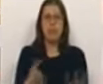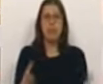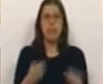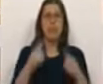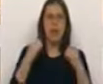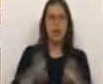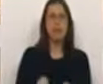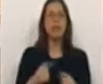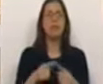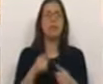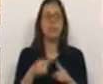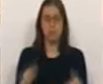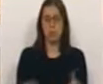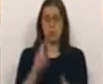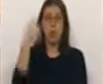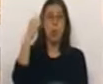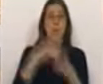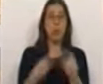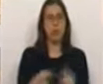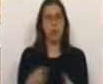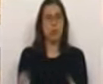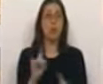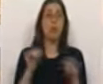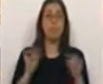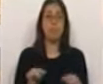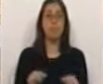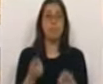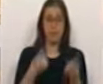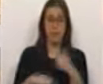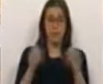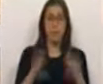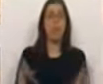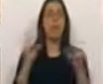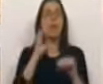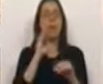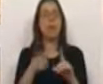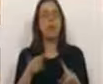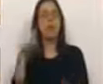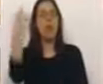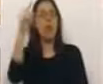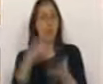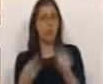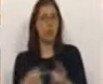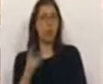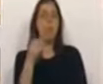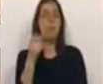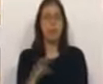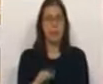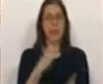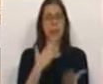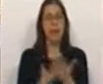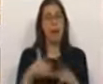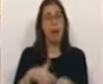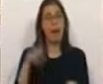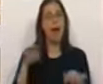e insiste, esta não é a única solução. A venda do novo banco não é a única solução e o PCP trará a